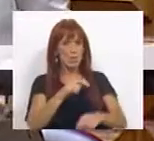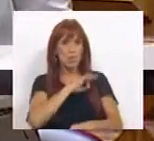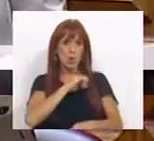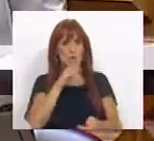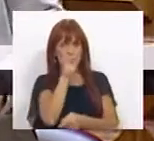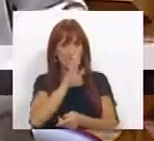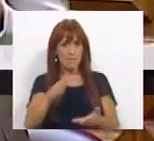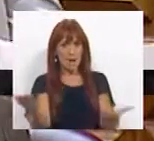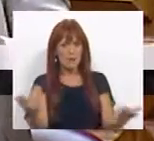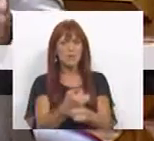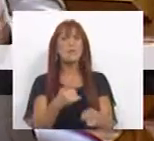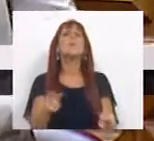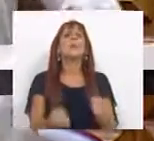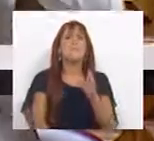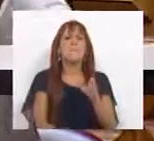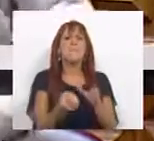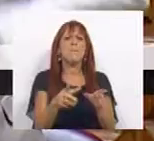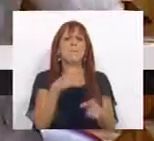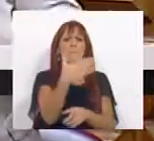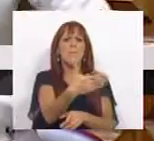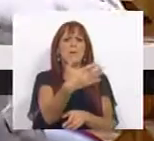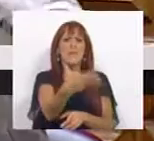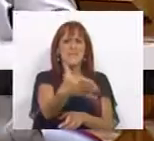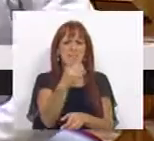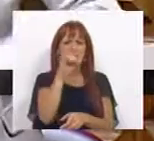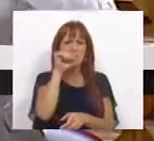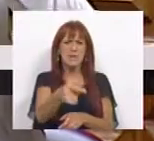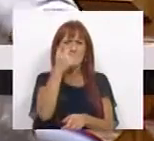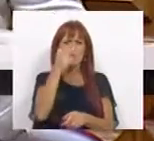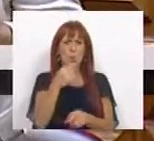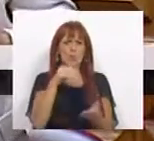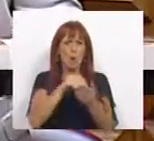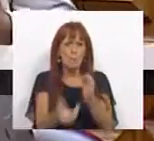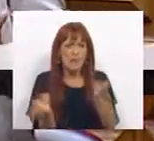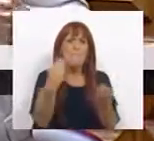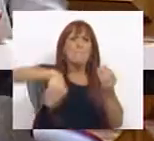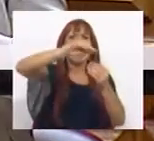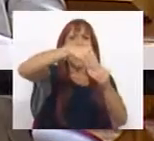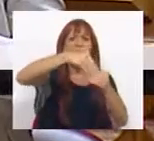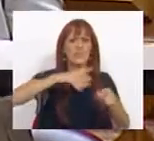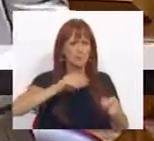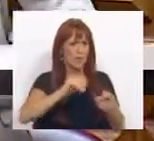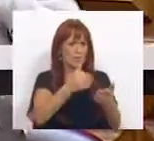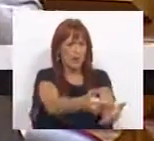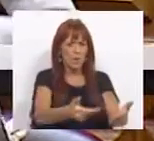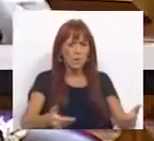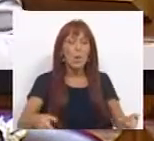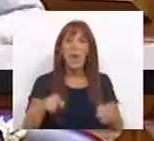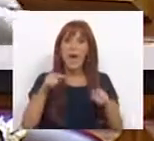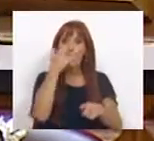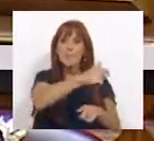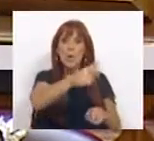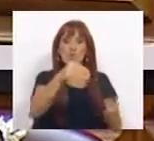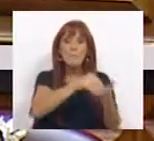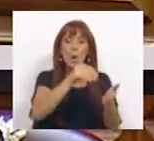senhores fomentaram. Formaram-se mais 116 mil pobres neste país. Essas